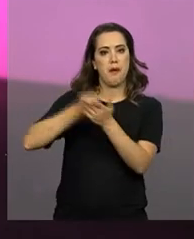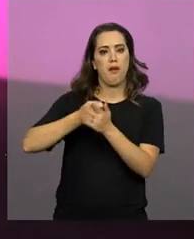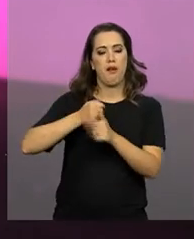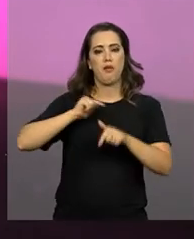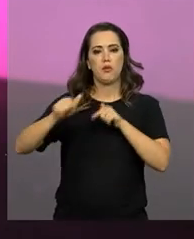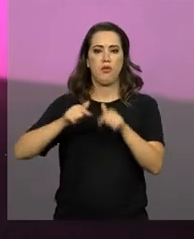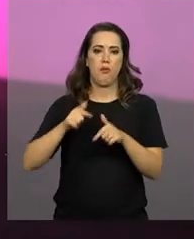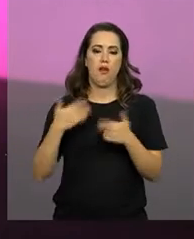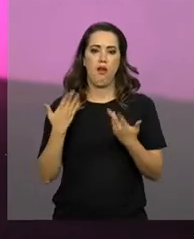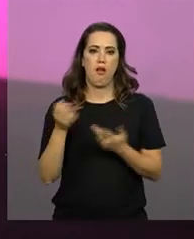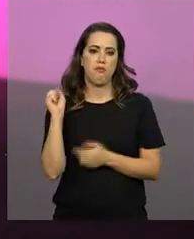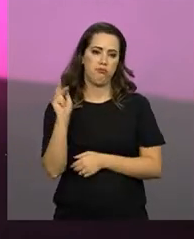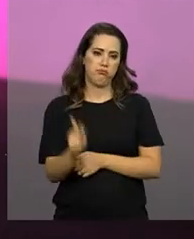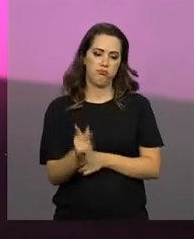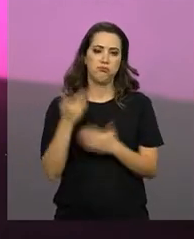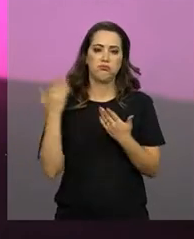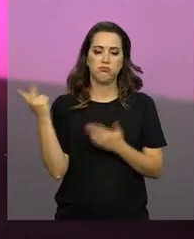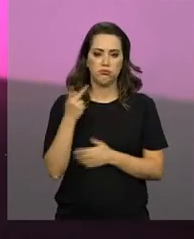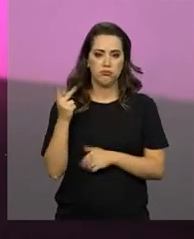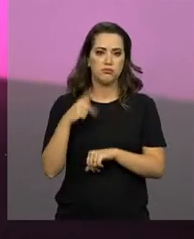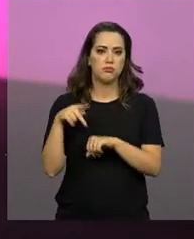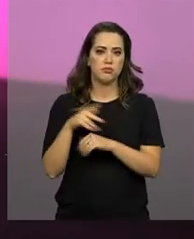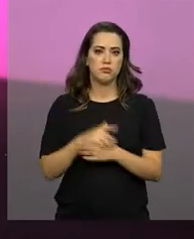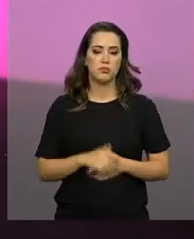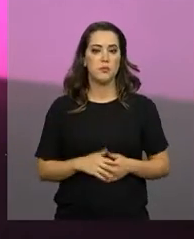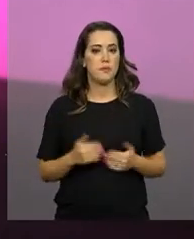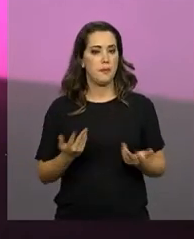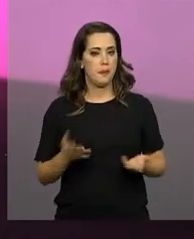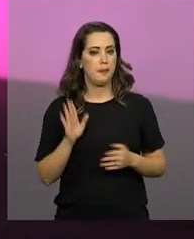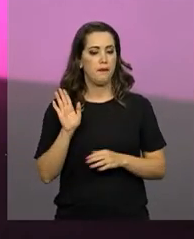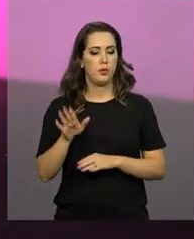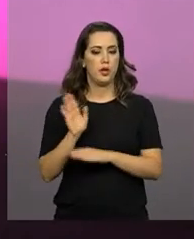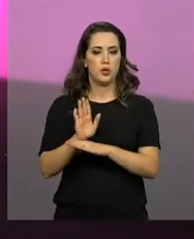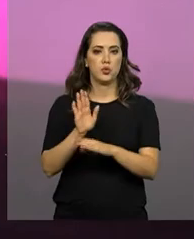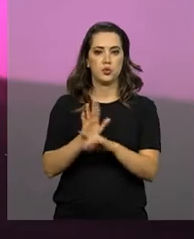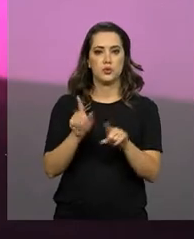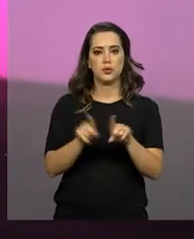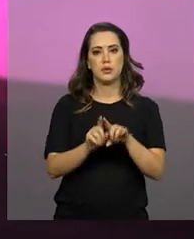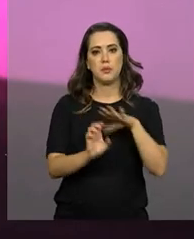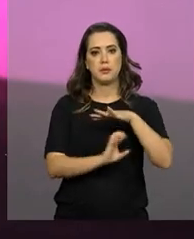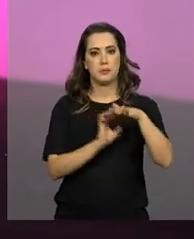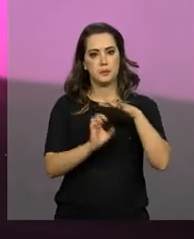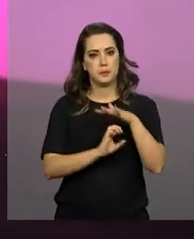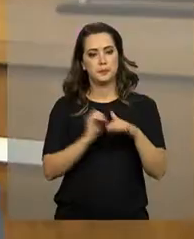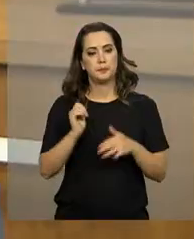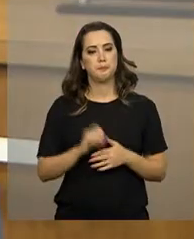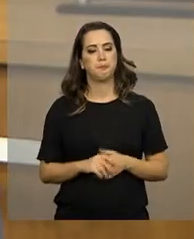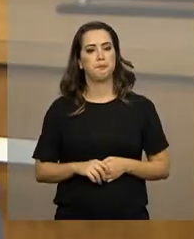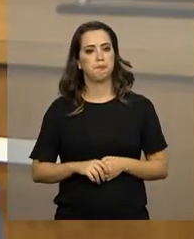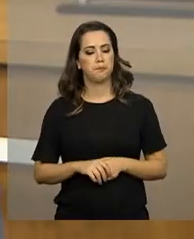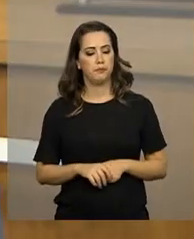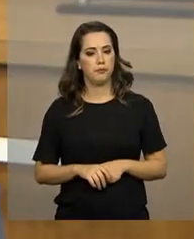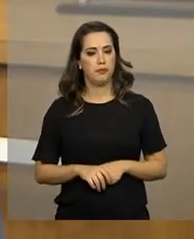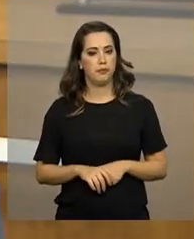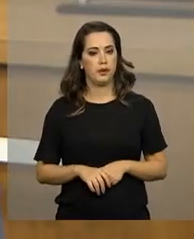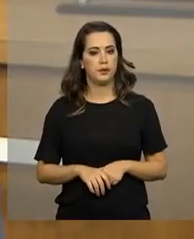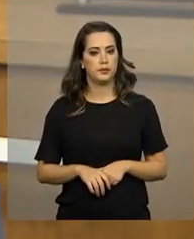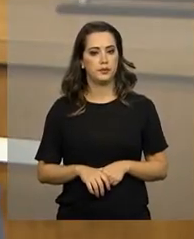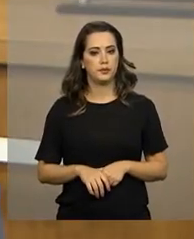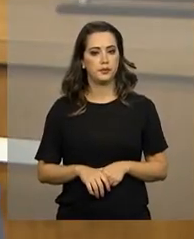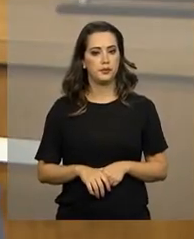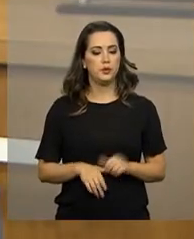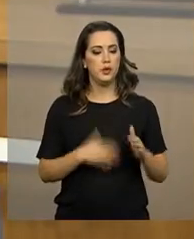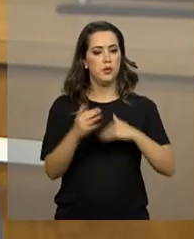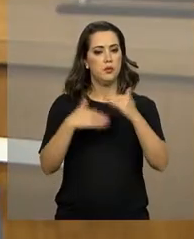de pessoas que trabalharam nos dois países, favorecendo os investimentos no Brasil. Aumenta essa perspectiva dessa